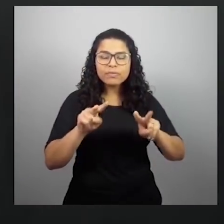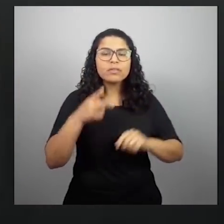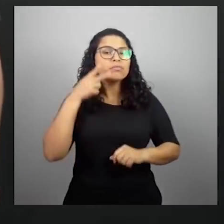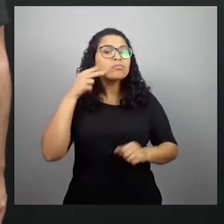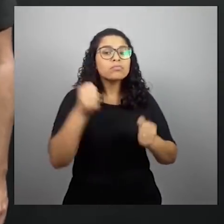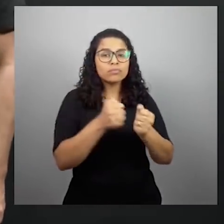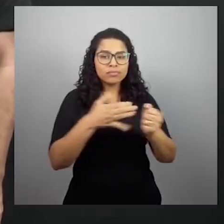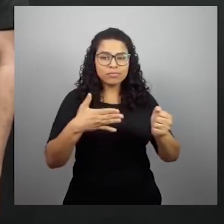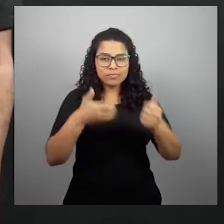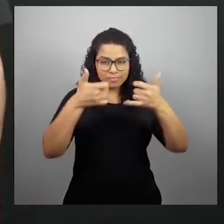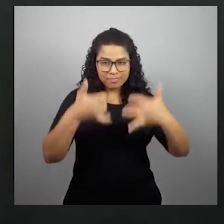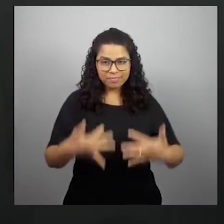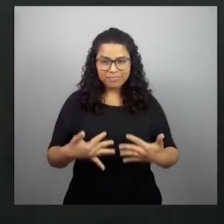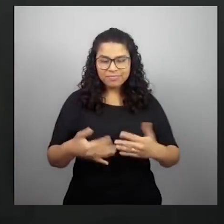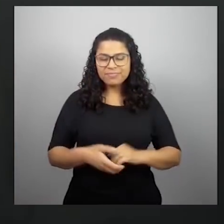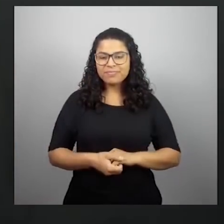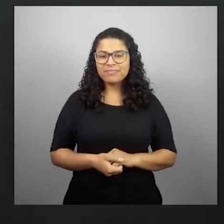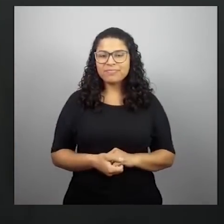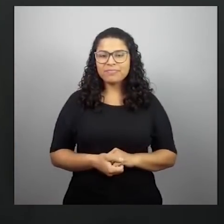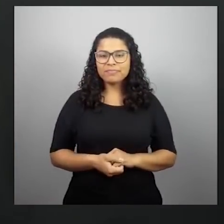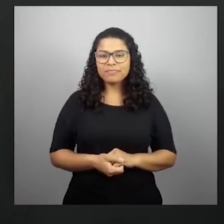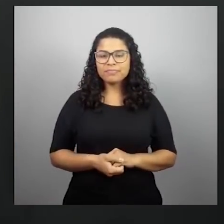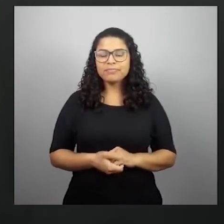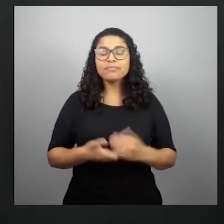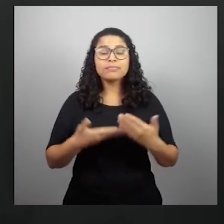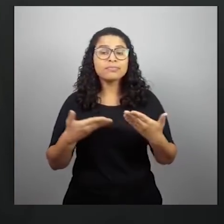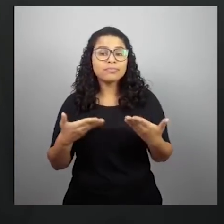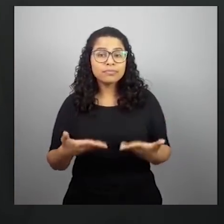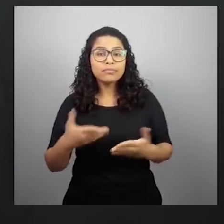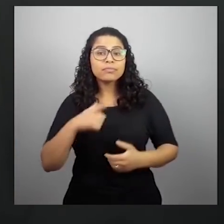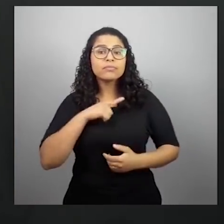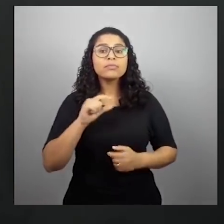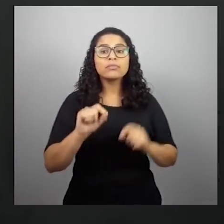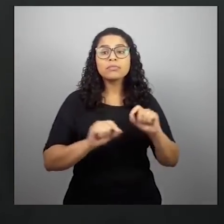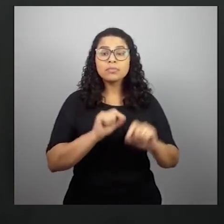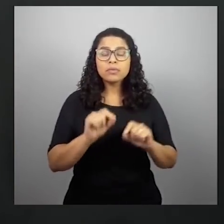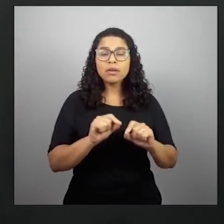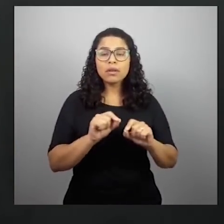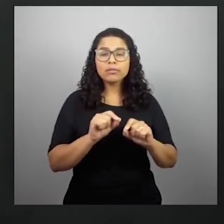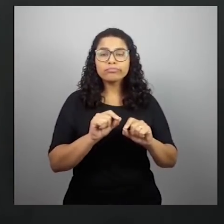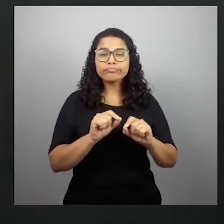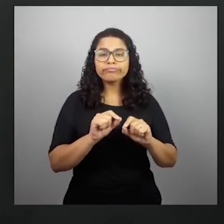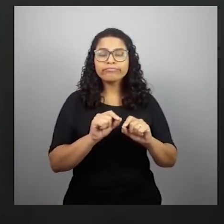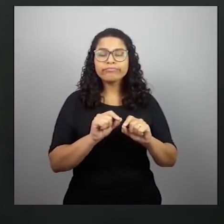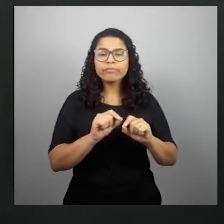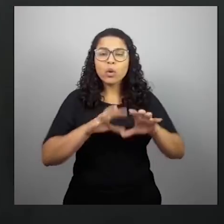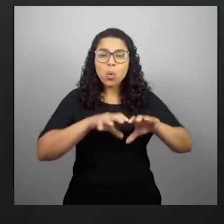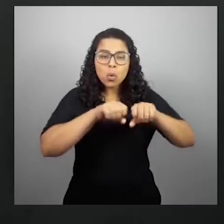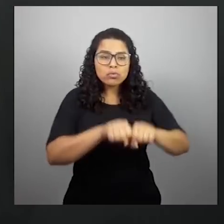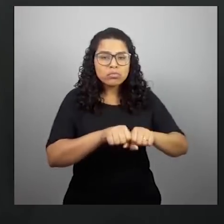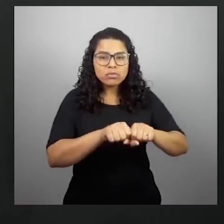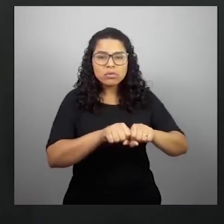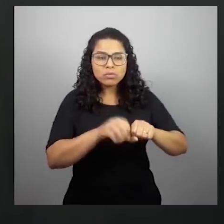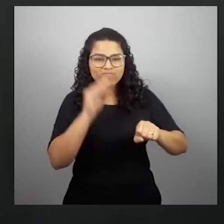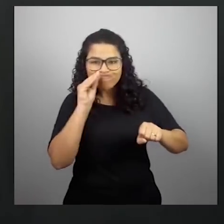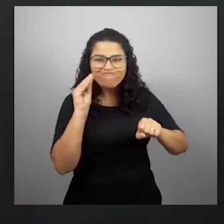indígenas, né? Veja, os indígenas tiveram a sua pluralidade negada pela mão do colonizador, né, que desfez muitas